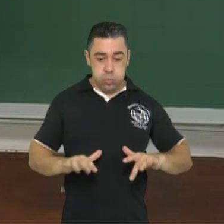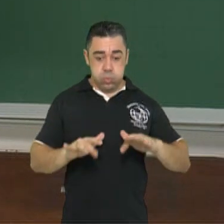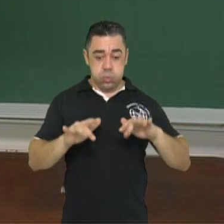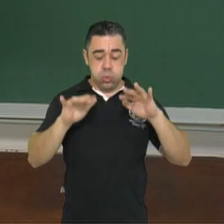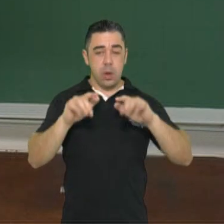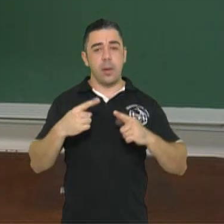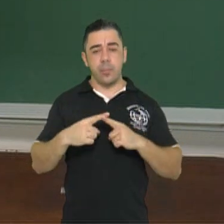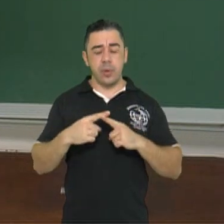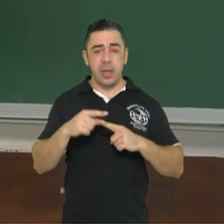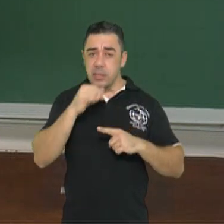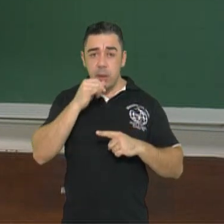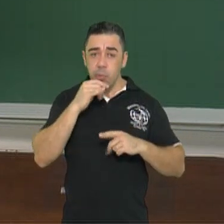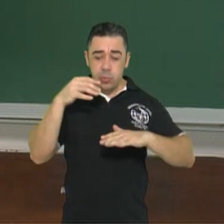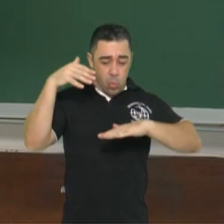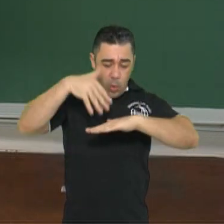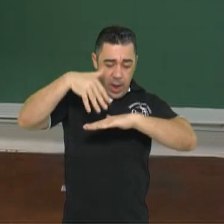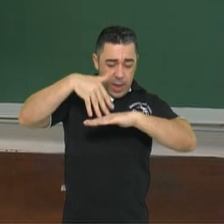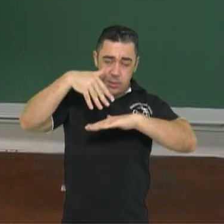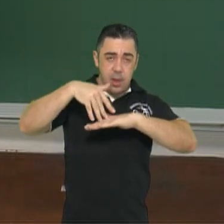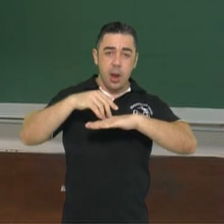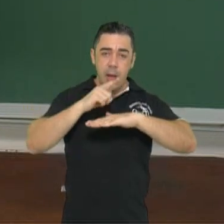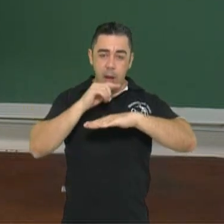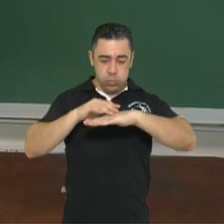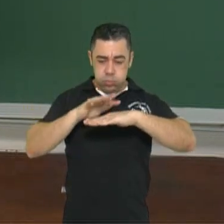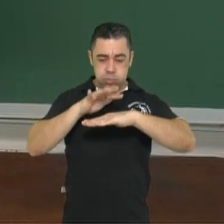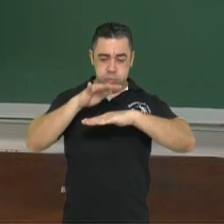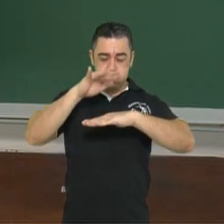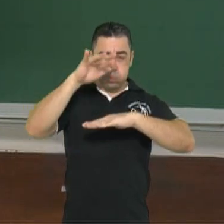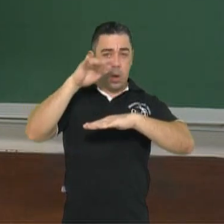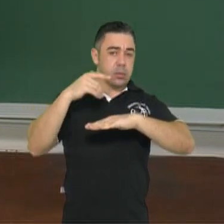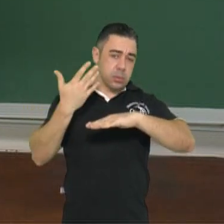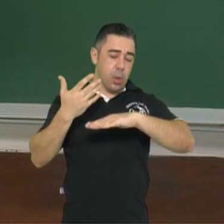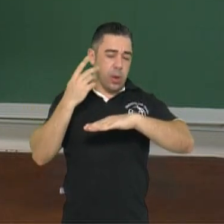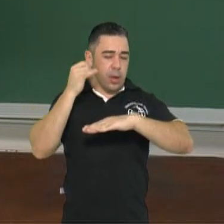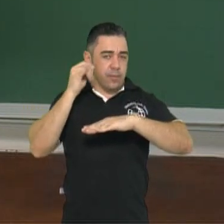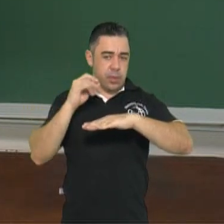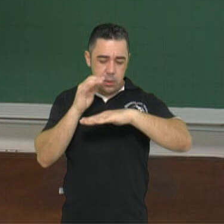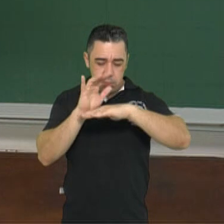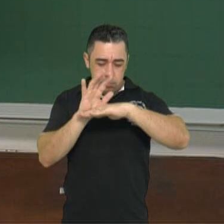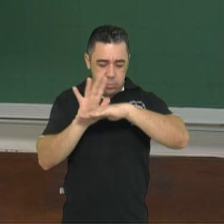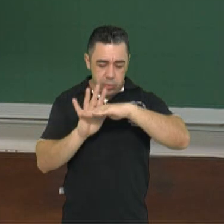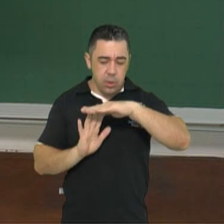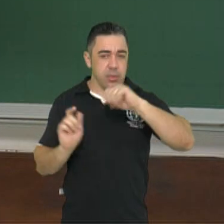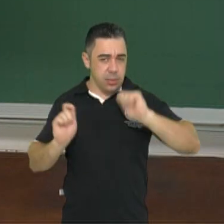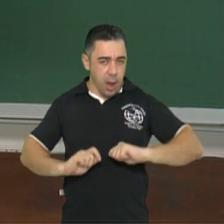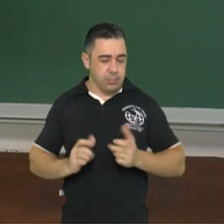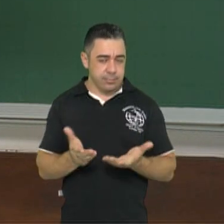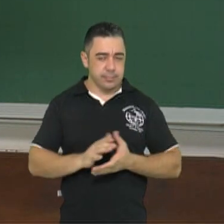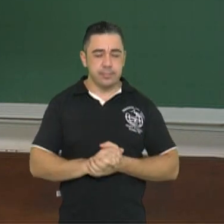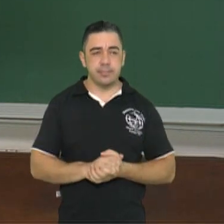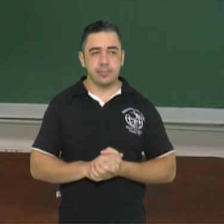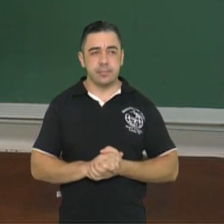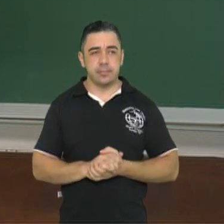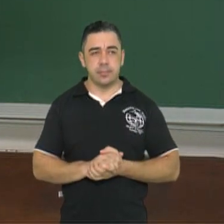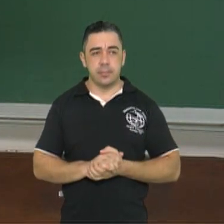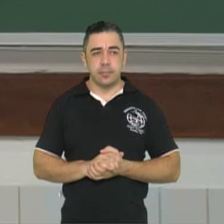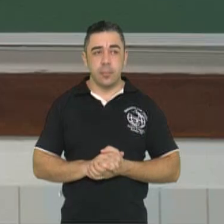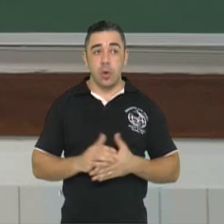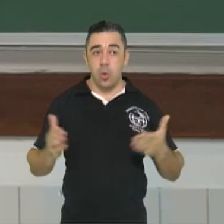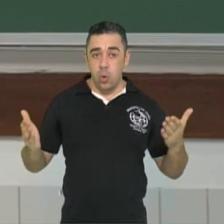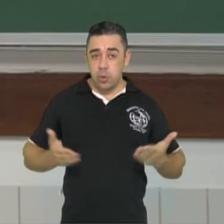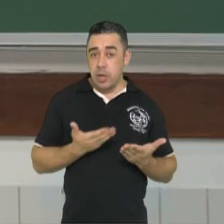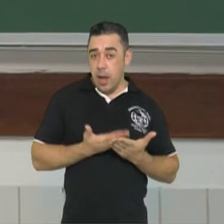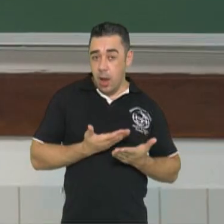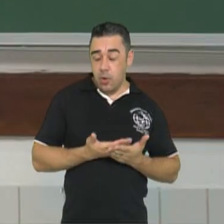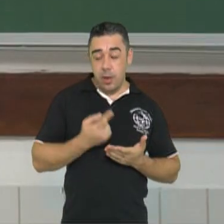está impermeável, a chuva não consegue infiltrar e gera, então, pode gerar as enchentes, né? Gente, na